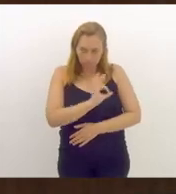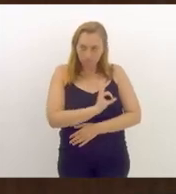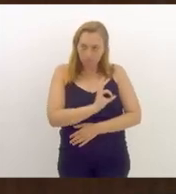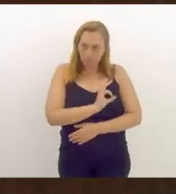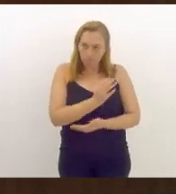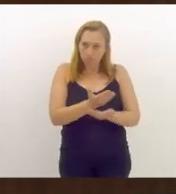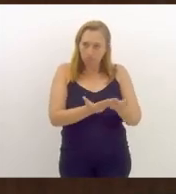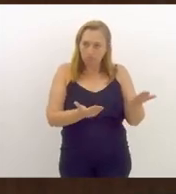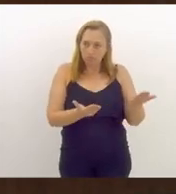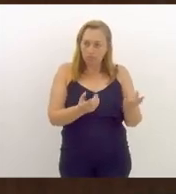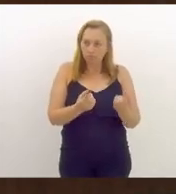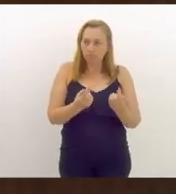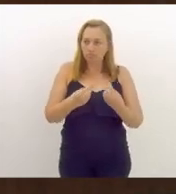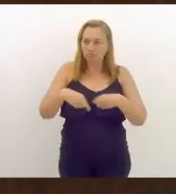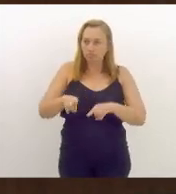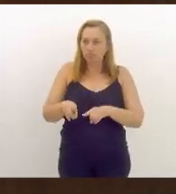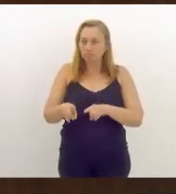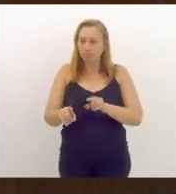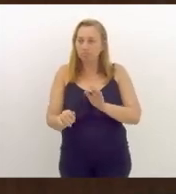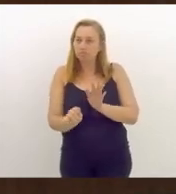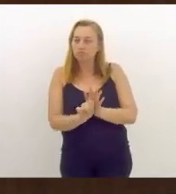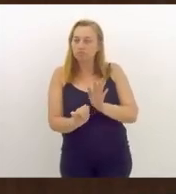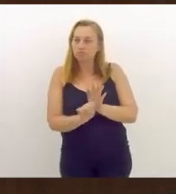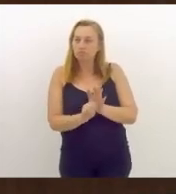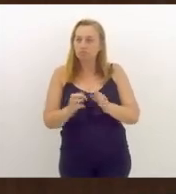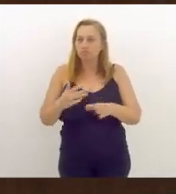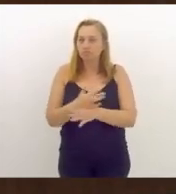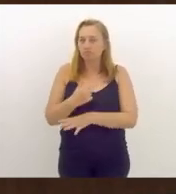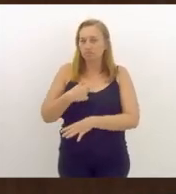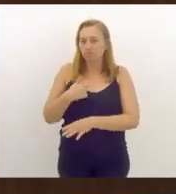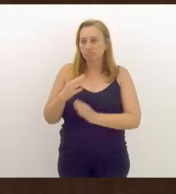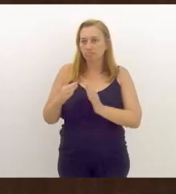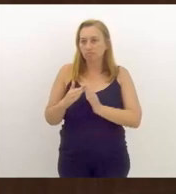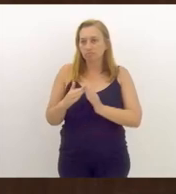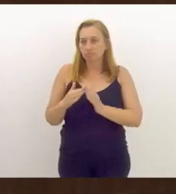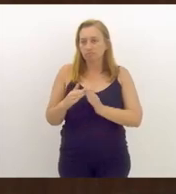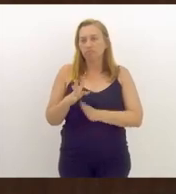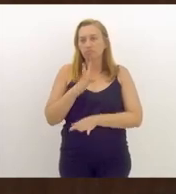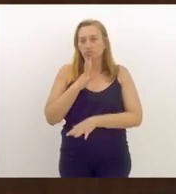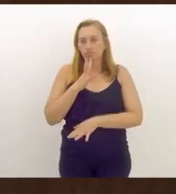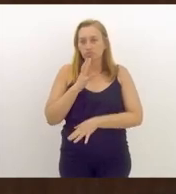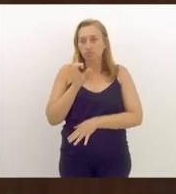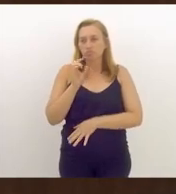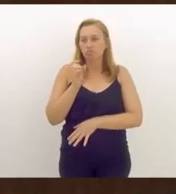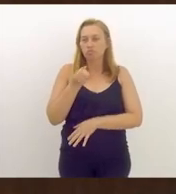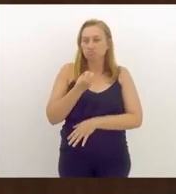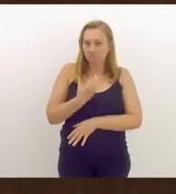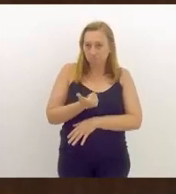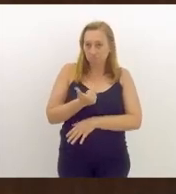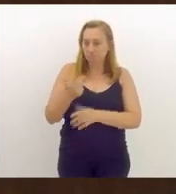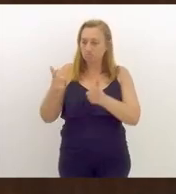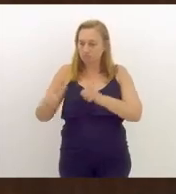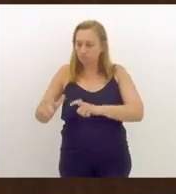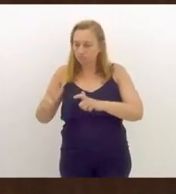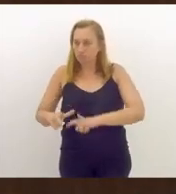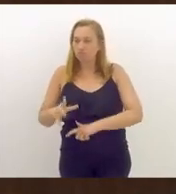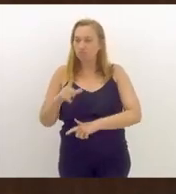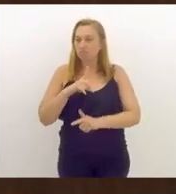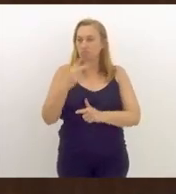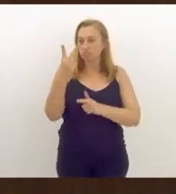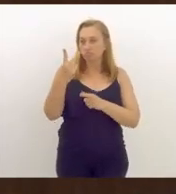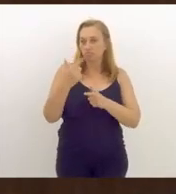estavam combatendo ali na cidade onde eu moro no resíduo conheço bem aquela região Já tive dois